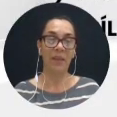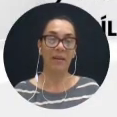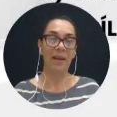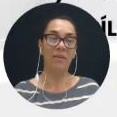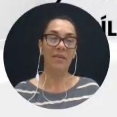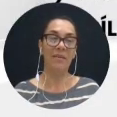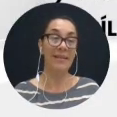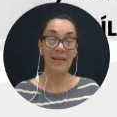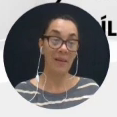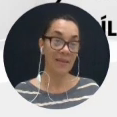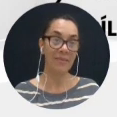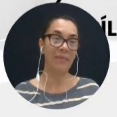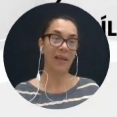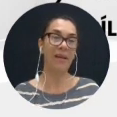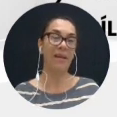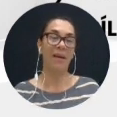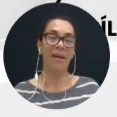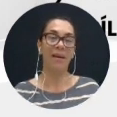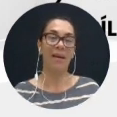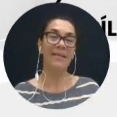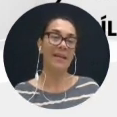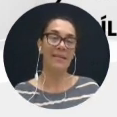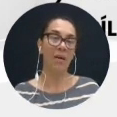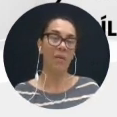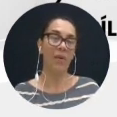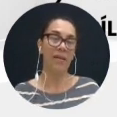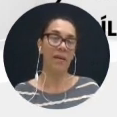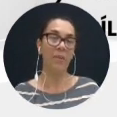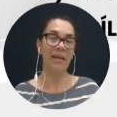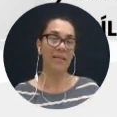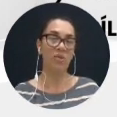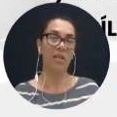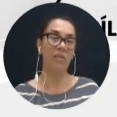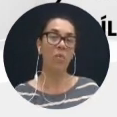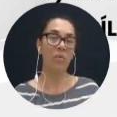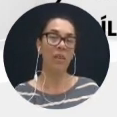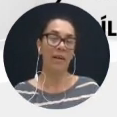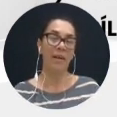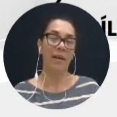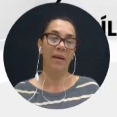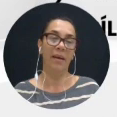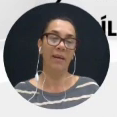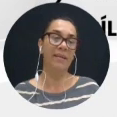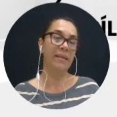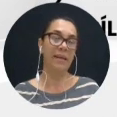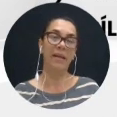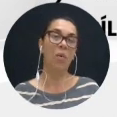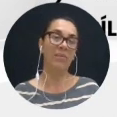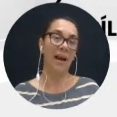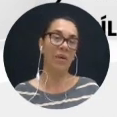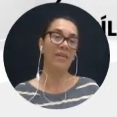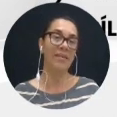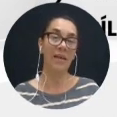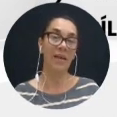análise, né, das sílabas, né? Essa questão, por exemplo, é uma questão de nível 1. A criança teria